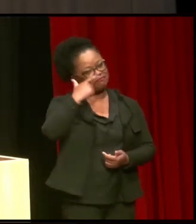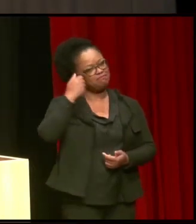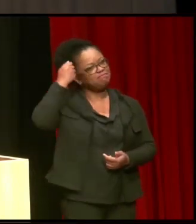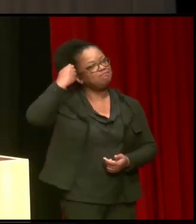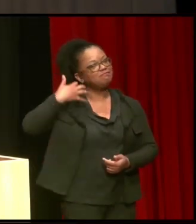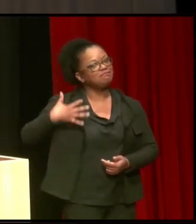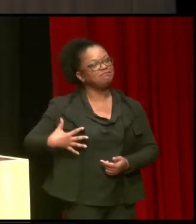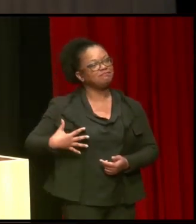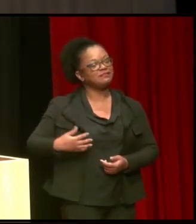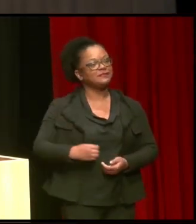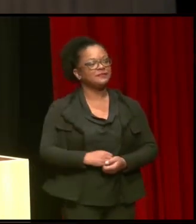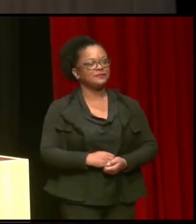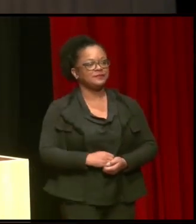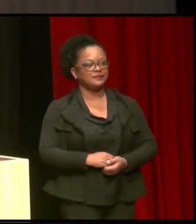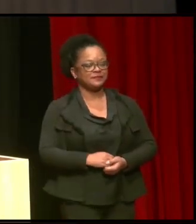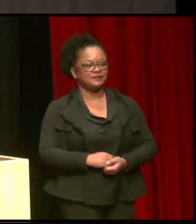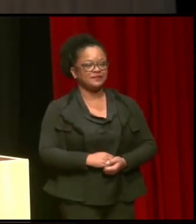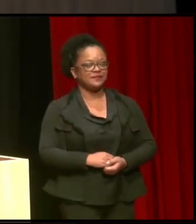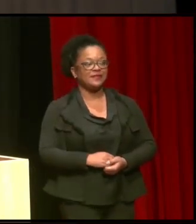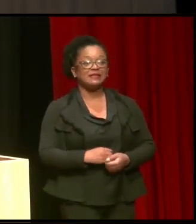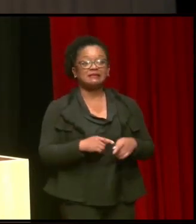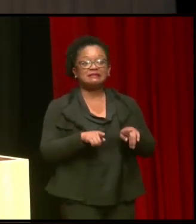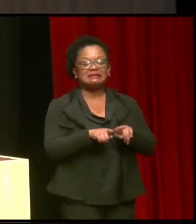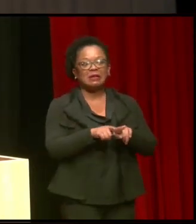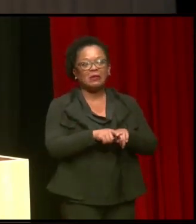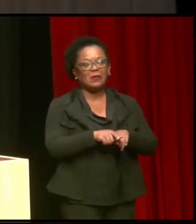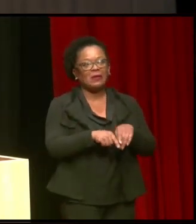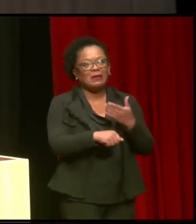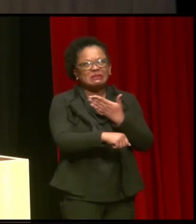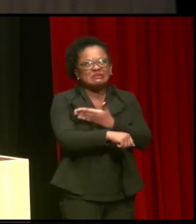descrição. E saibam que para a gente que não está